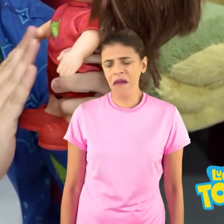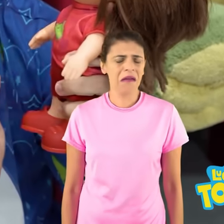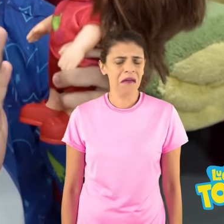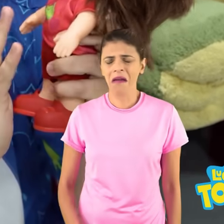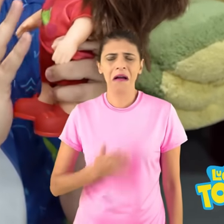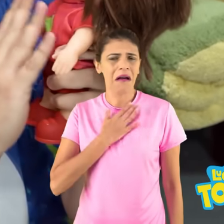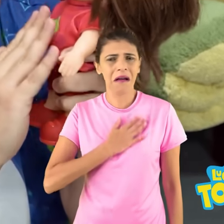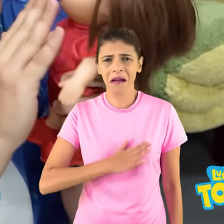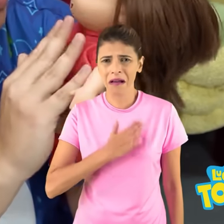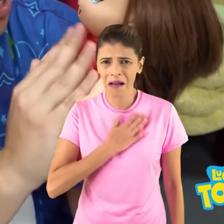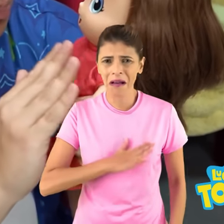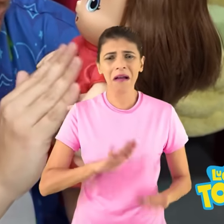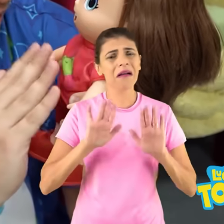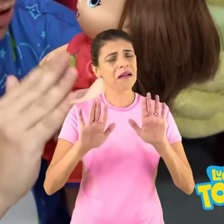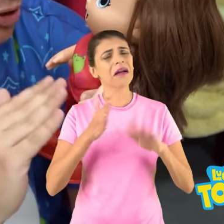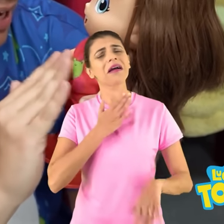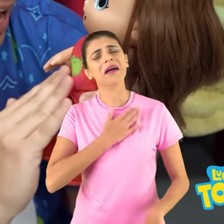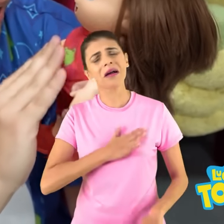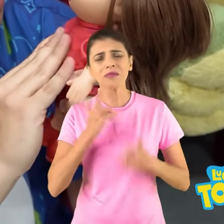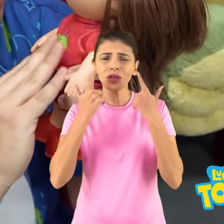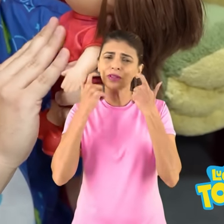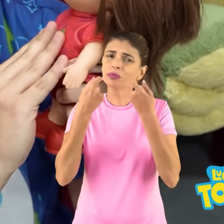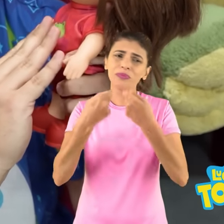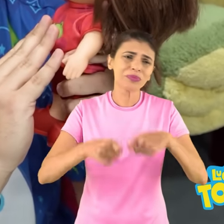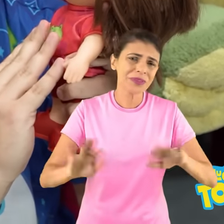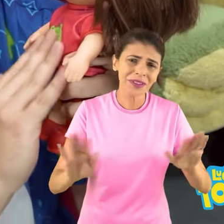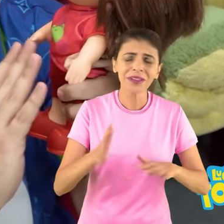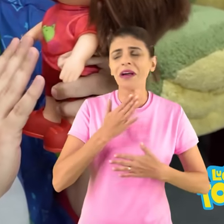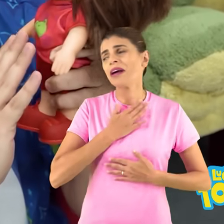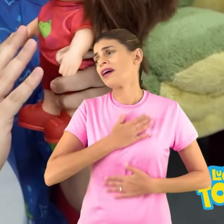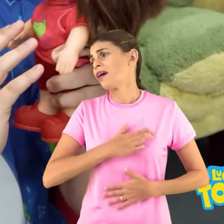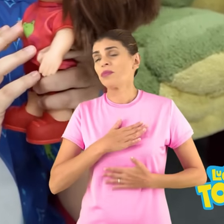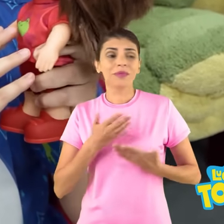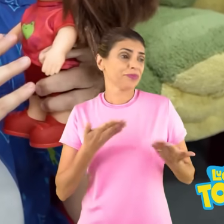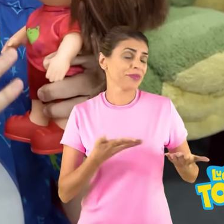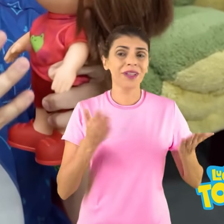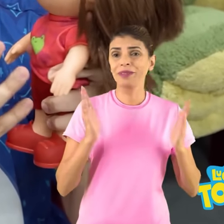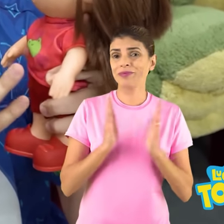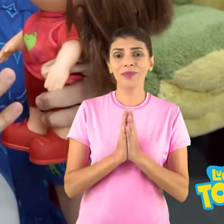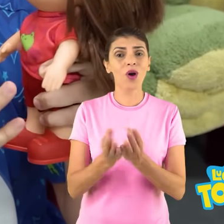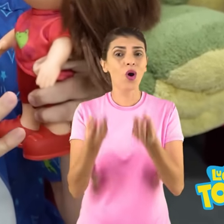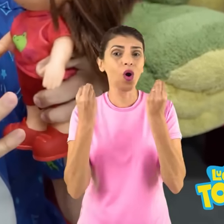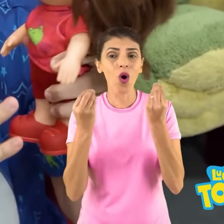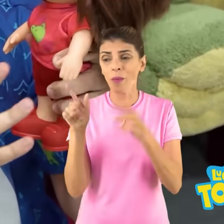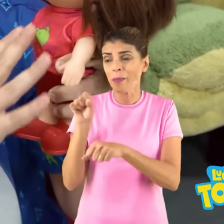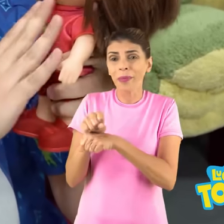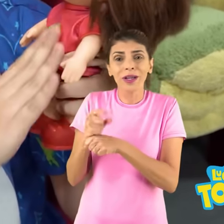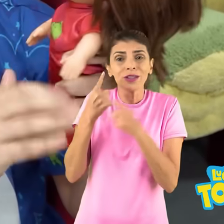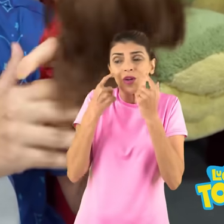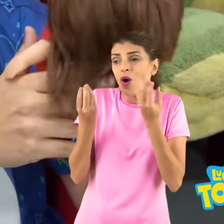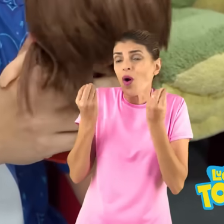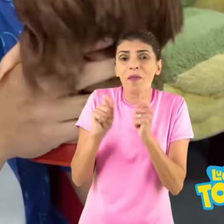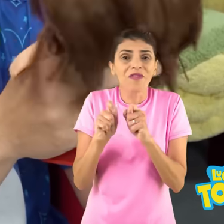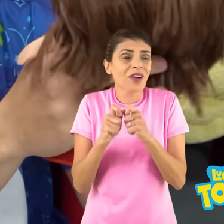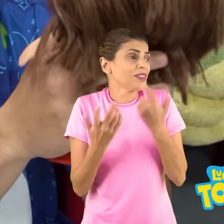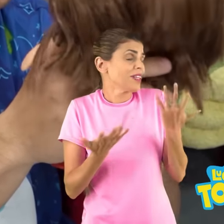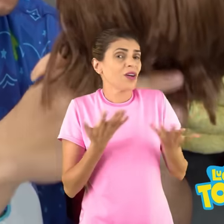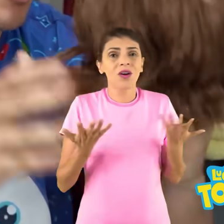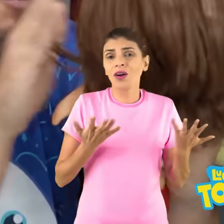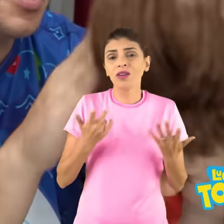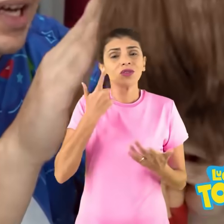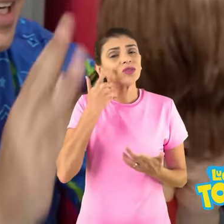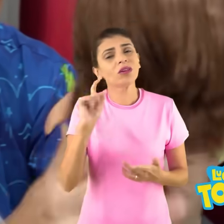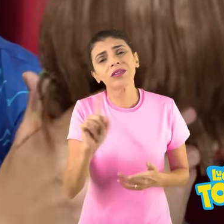Calma, bonequinha. Calma. Para de chorar. Pessoal, como é que faz pra ela parar de chorar? Calma.